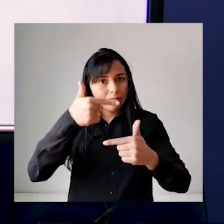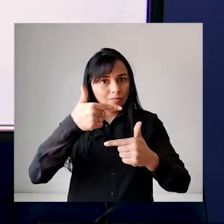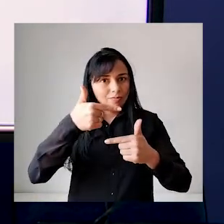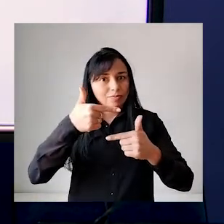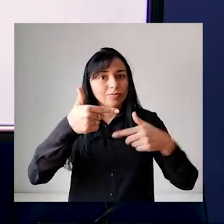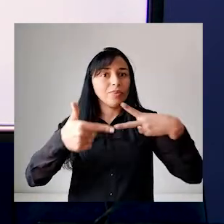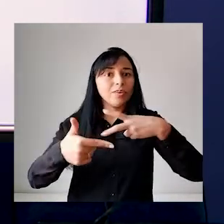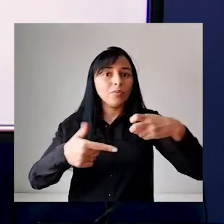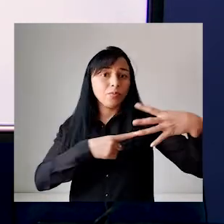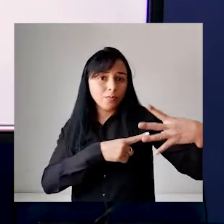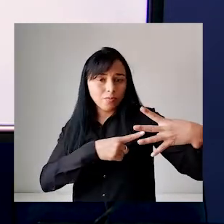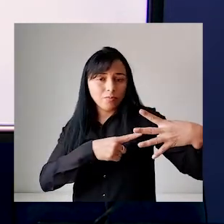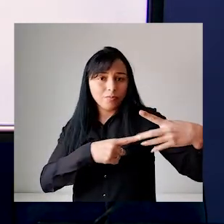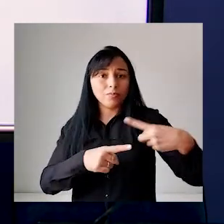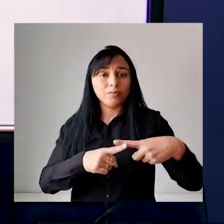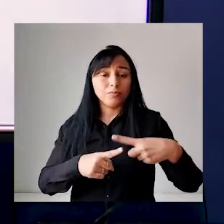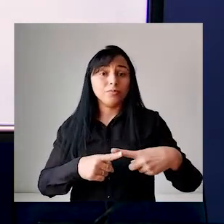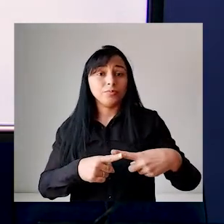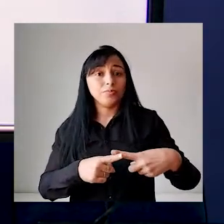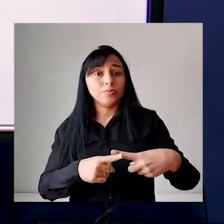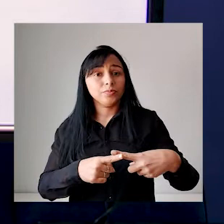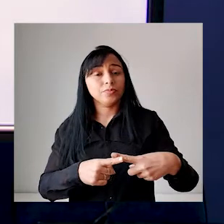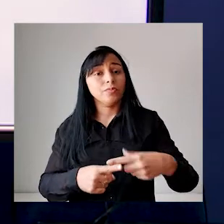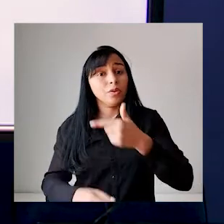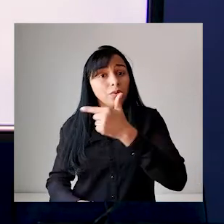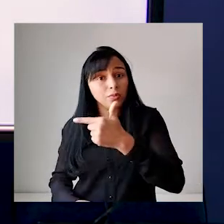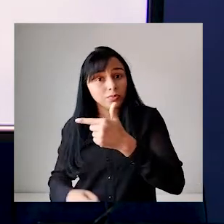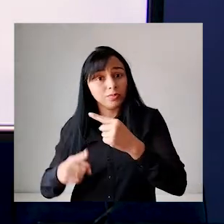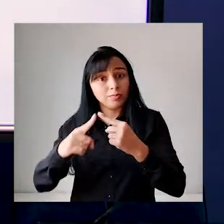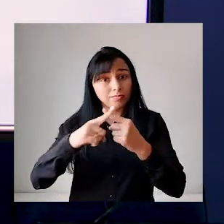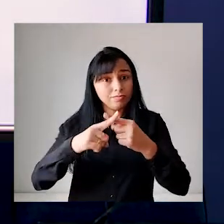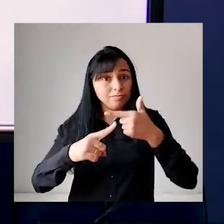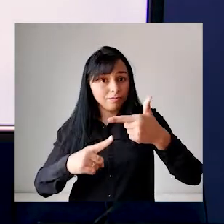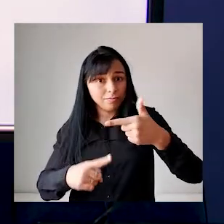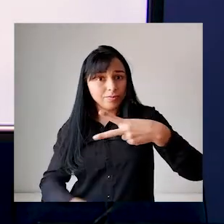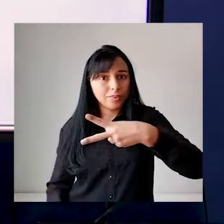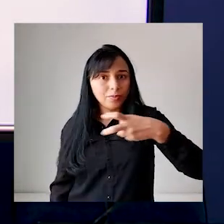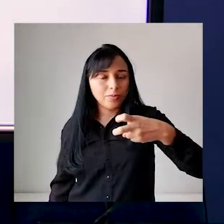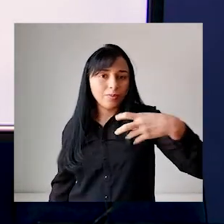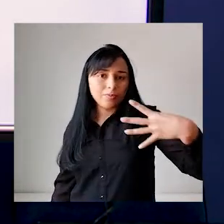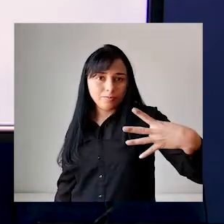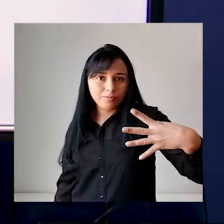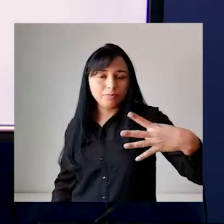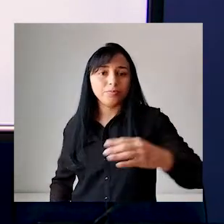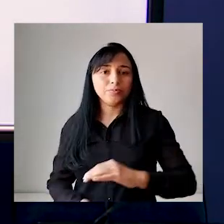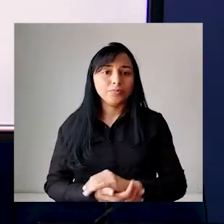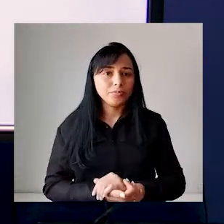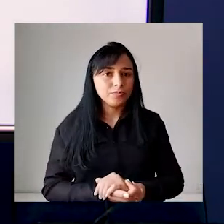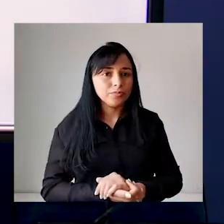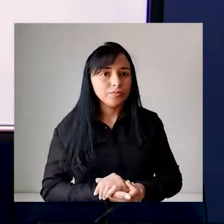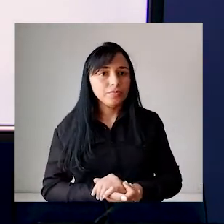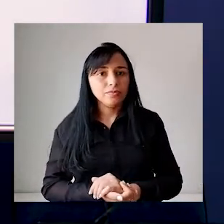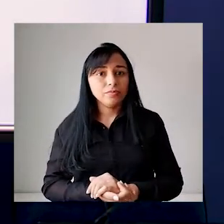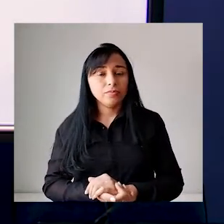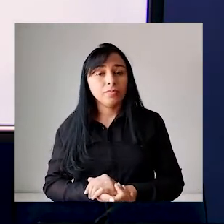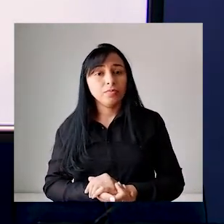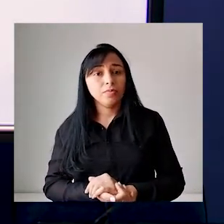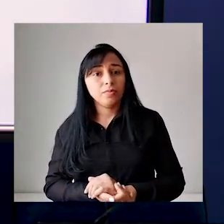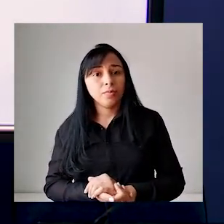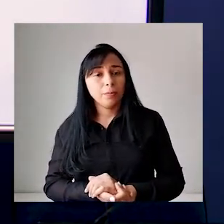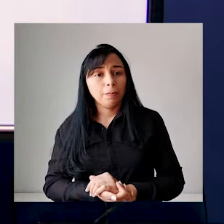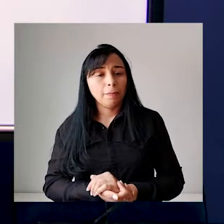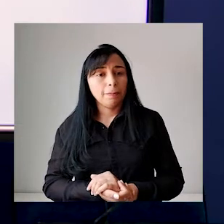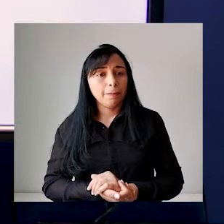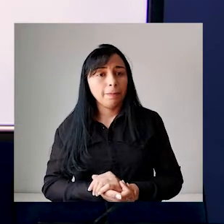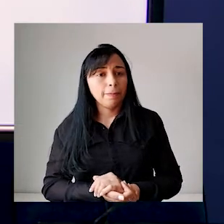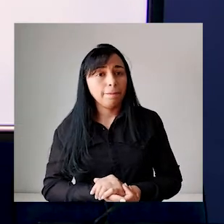e menos 2 elevado ao quadrado também é igual a 4. Logo, a gente pode concluir que não vai existir a raiz